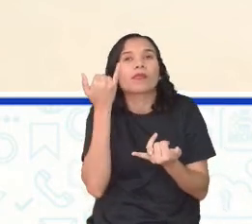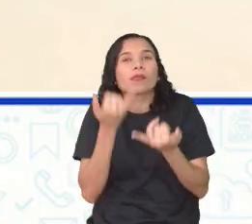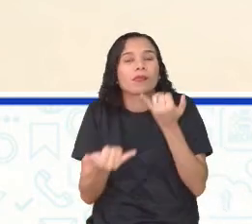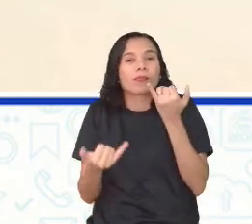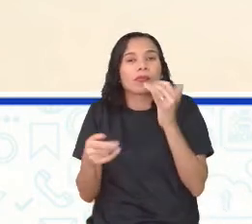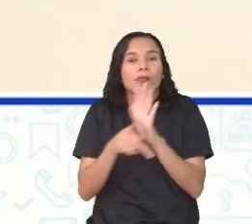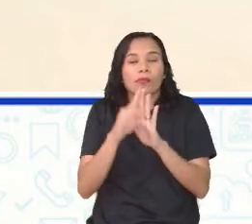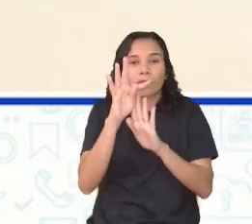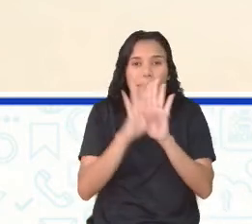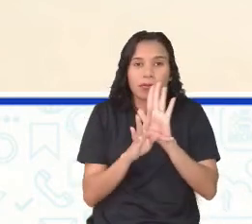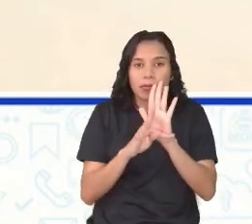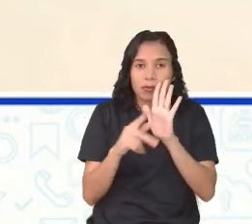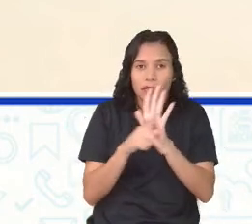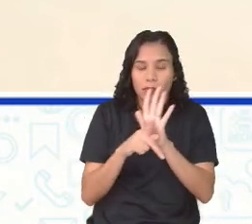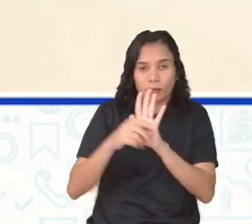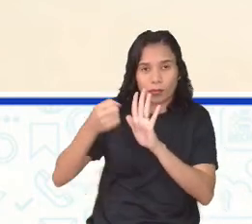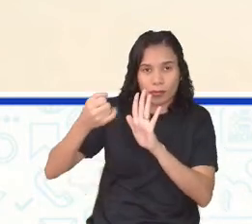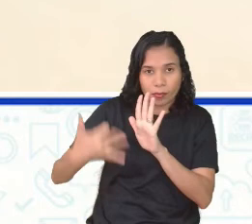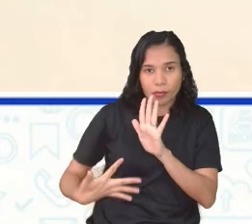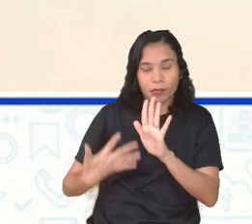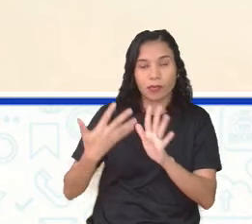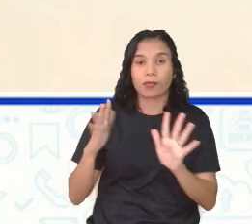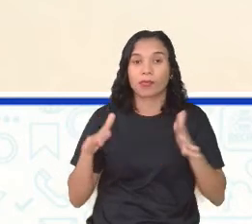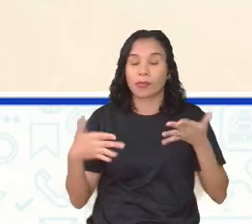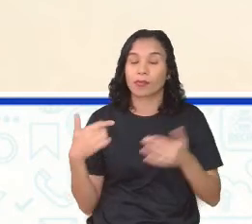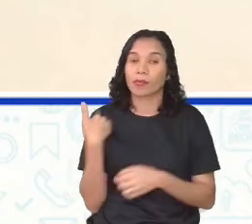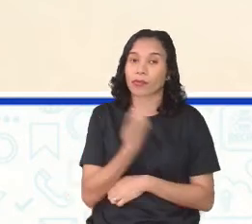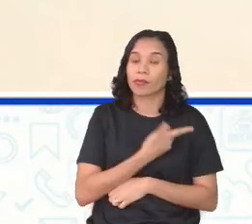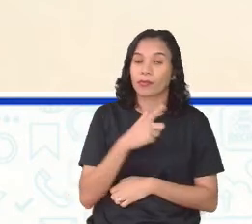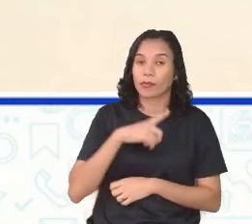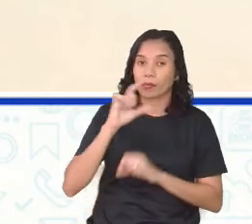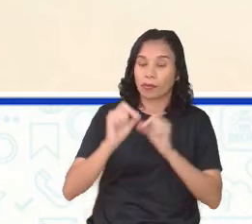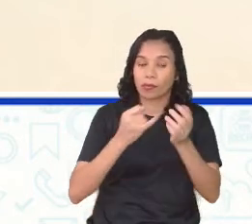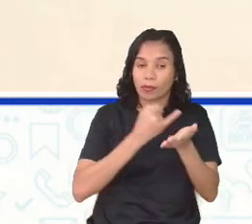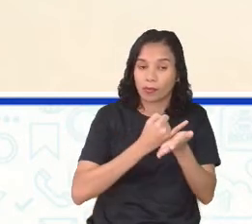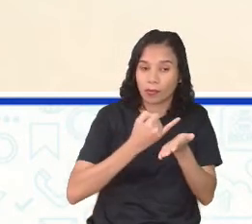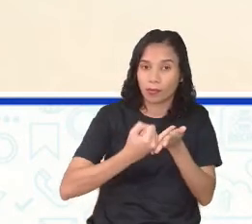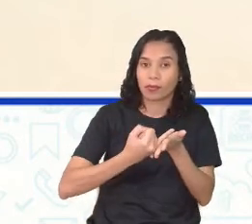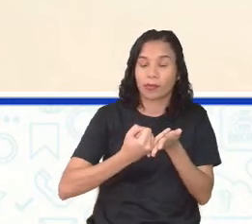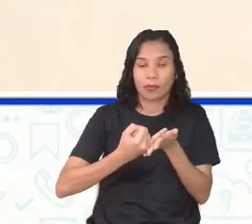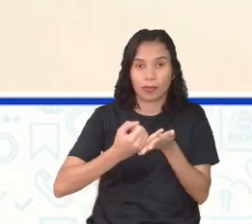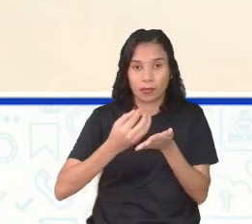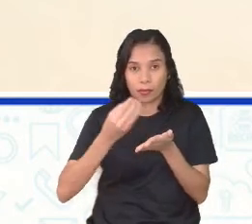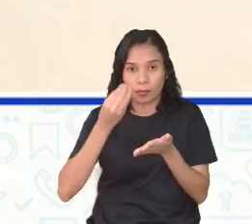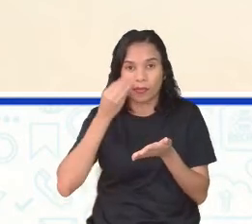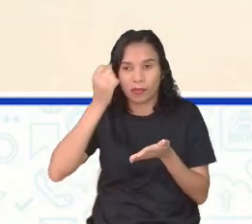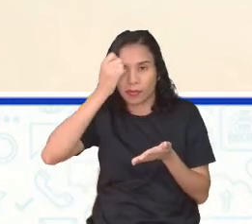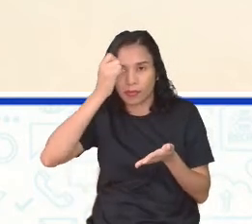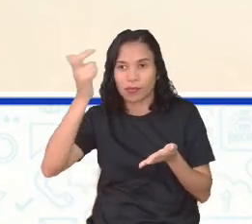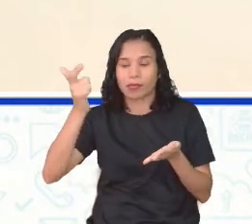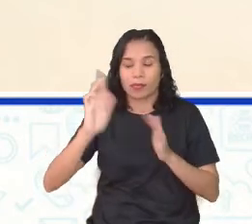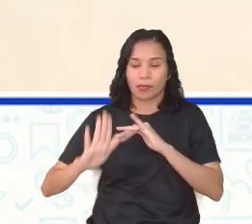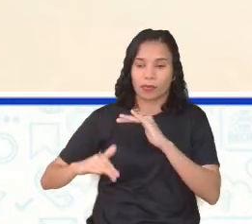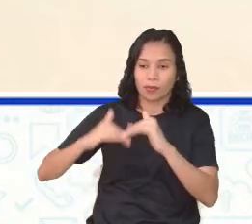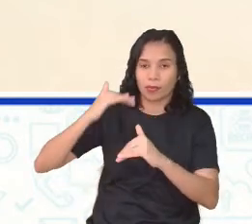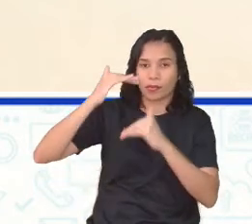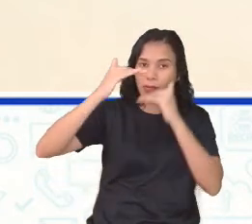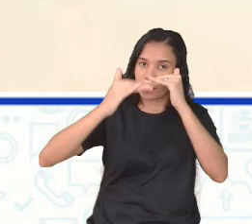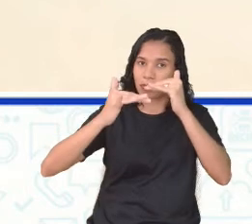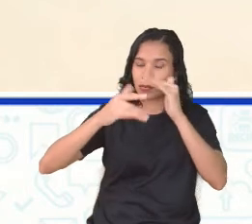parecido com o texto dissertativo, não é? Então, nós temos aí a introdução com tese, o desenvolvimento